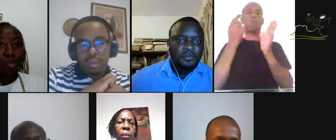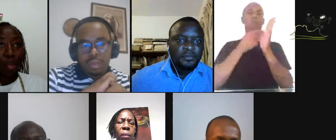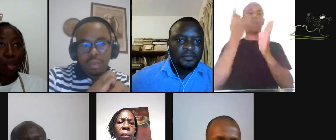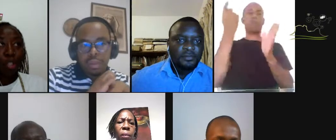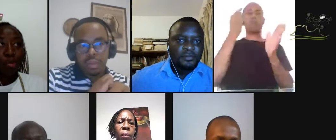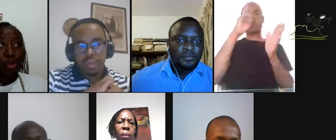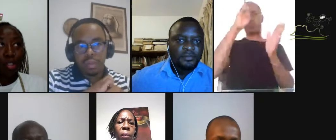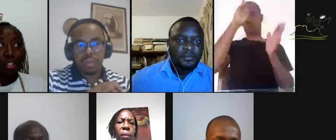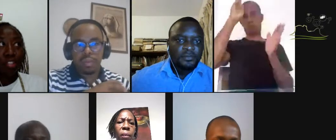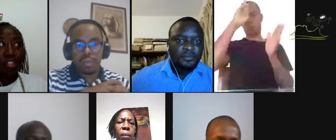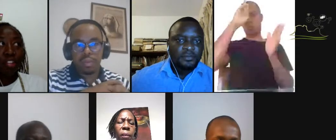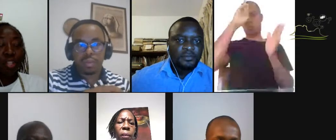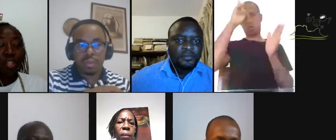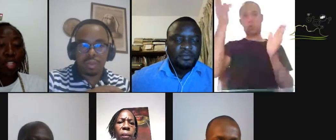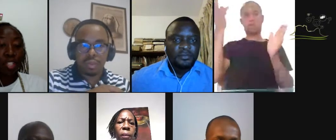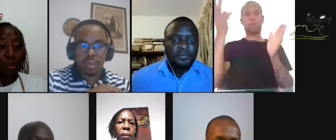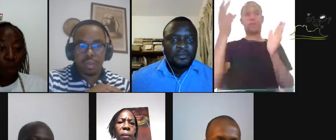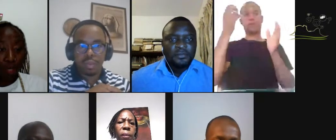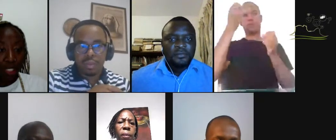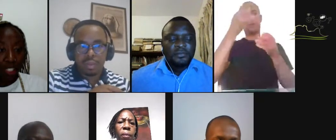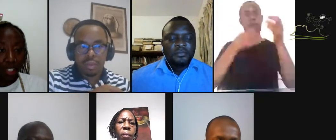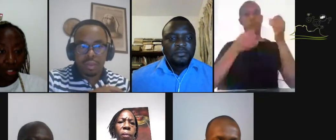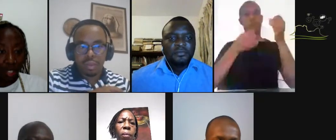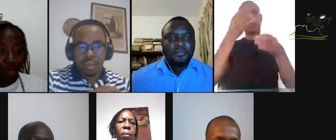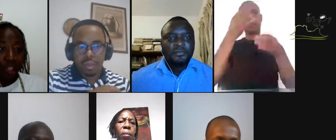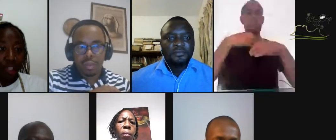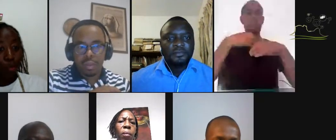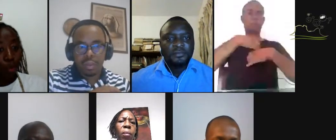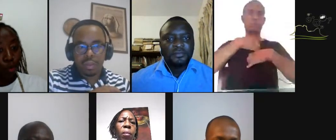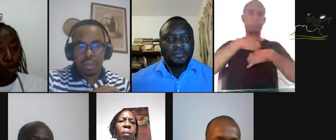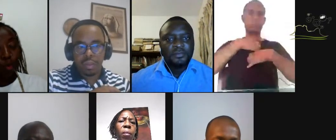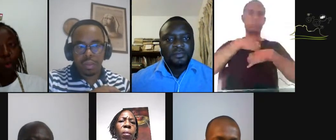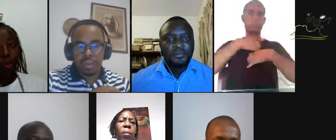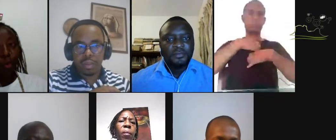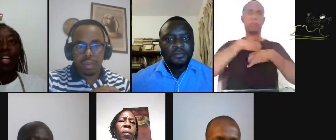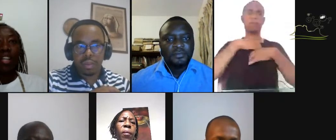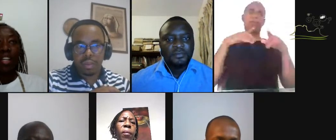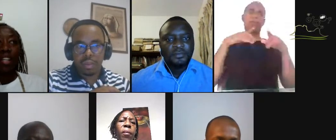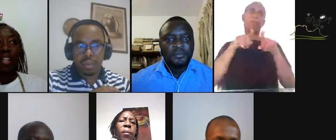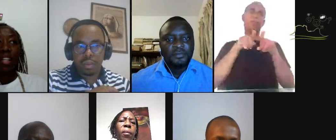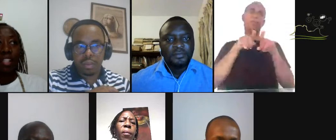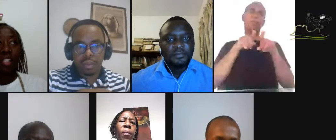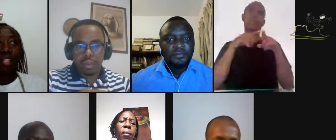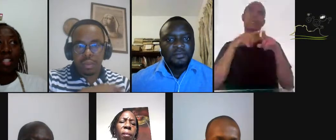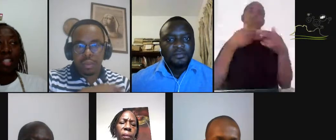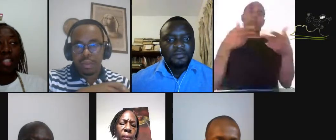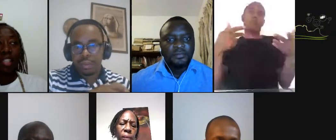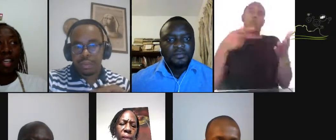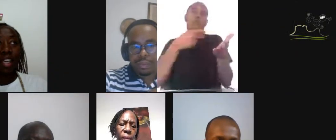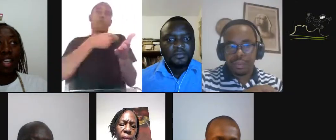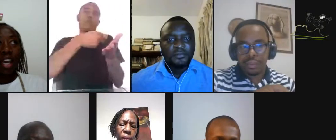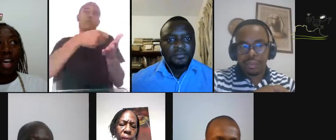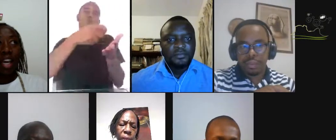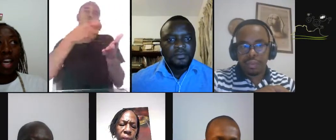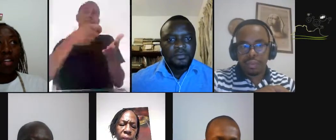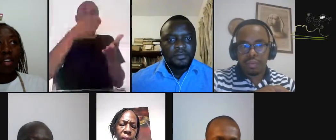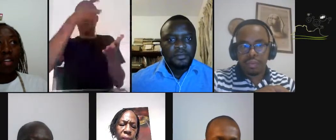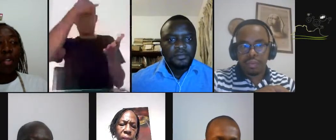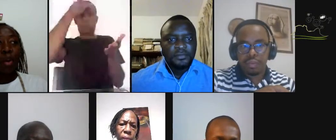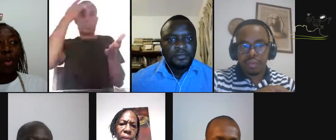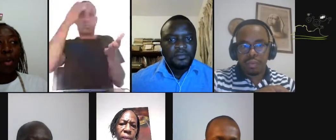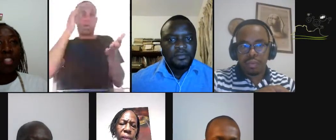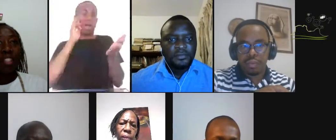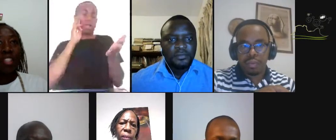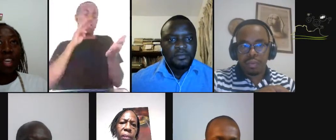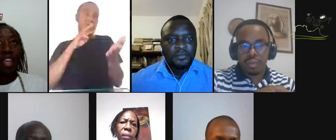dos sentimentos, de emoções que faziam sentido para mim escrever para aquele público. E